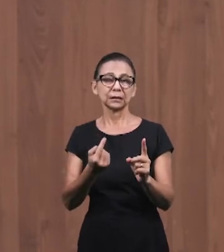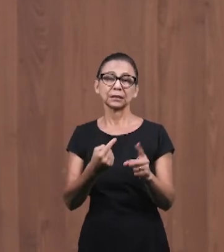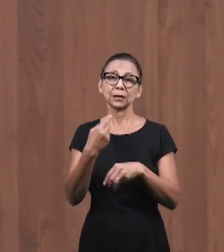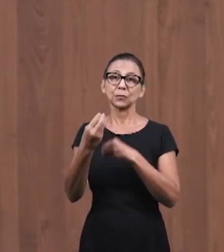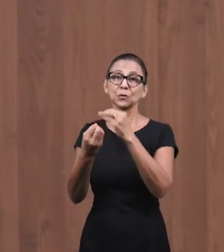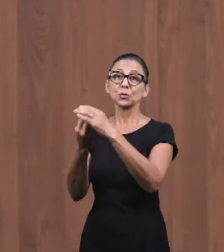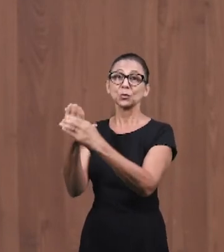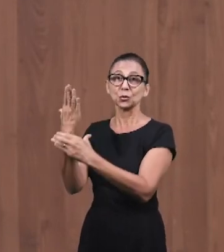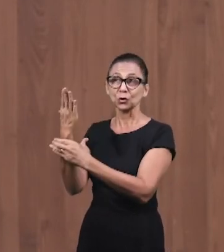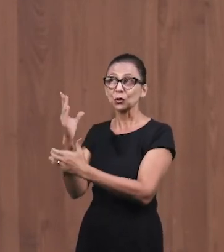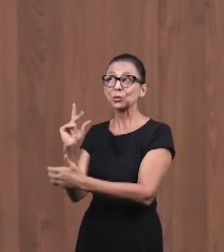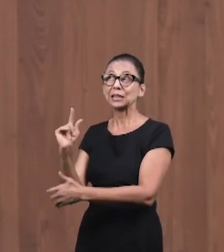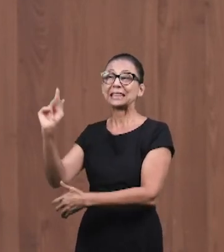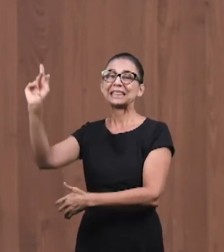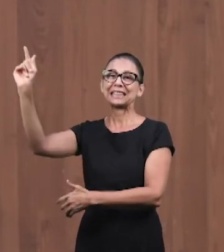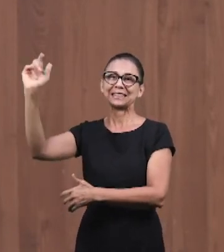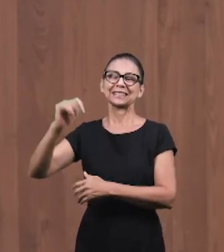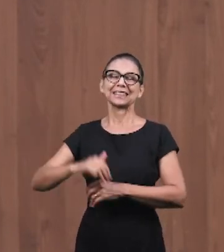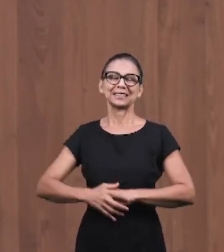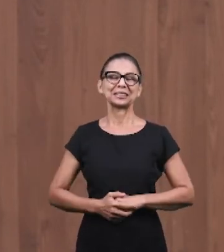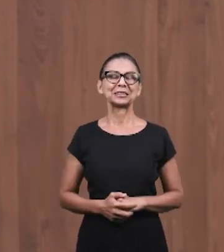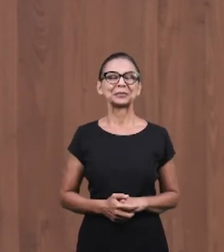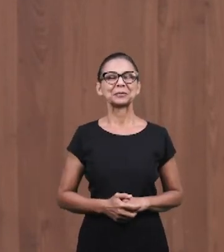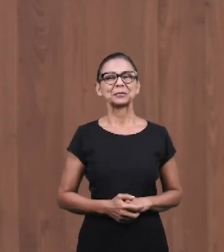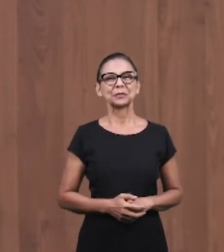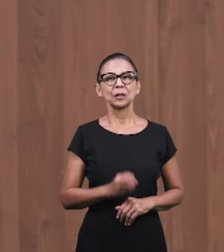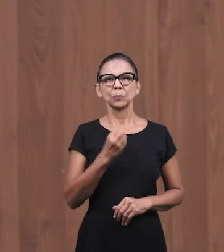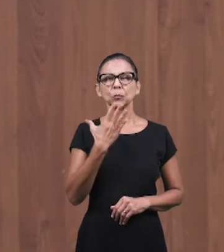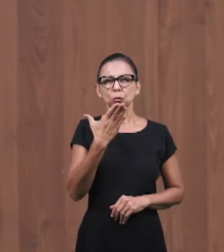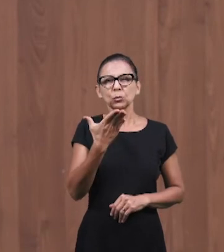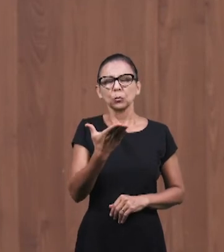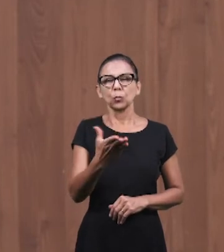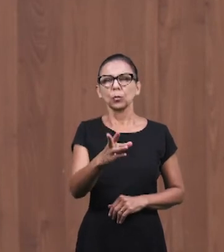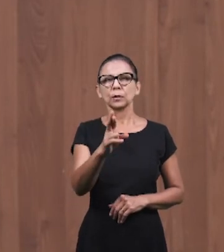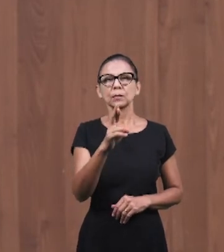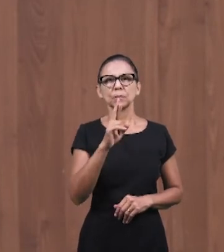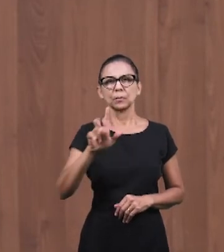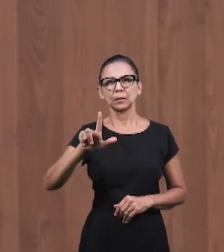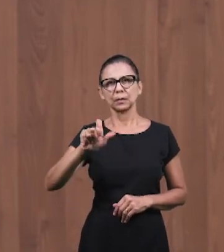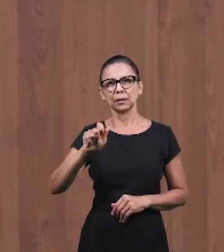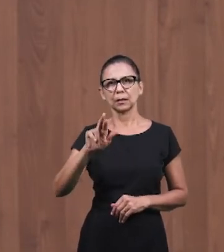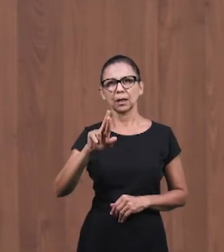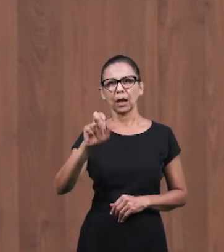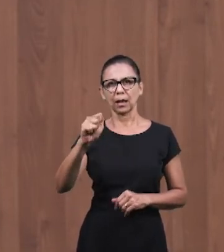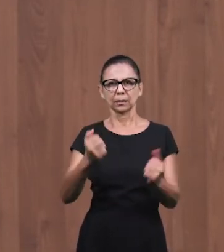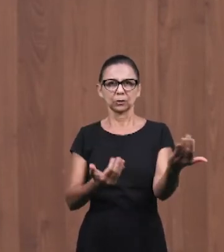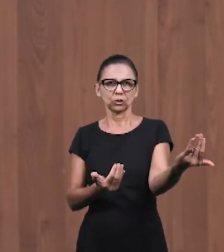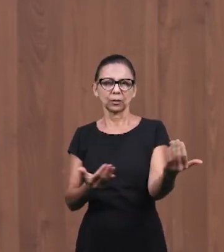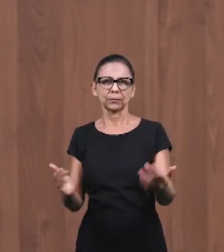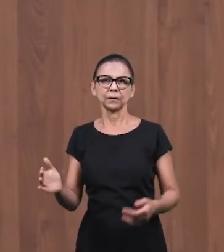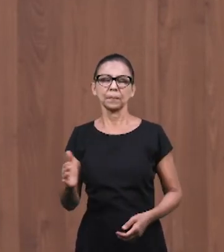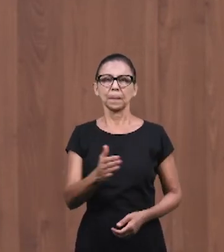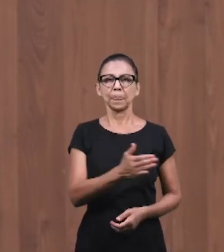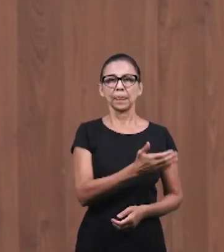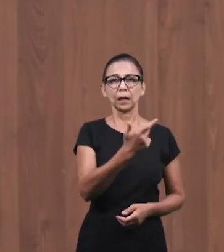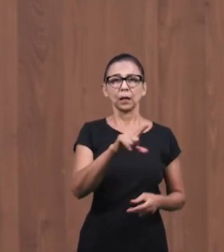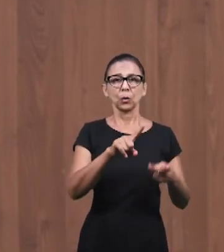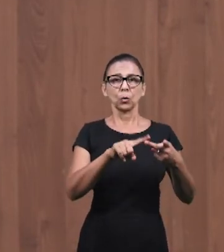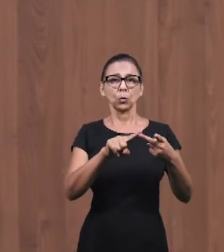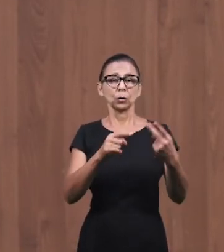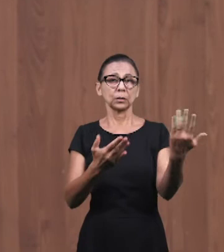na eternidade. Ela veio de Deus. Muito bem colocado pela irmã Lara. Agora, a Romina fez uma colocação